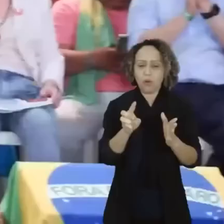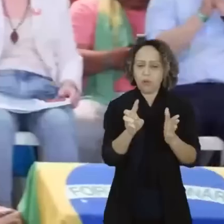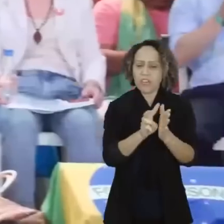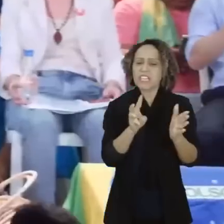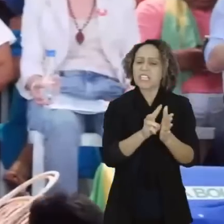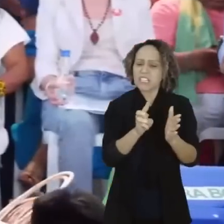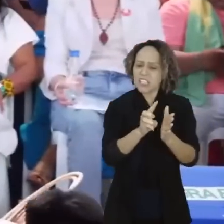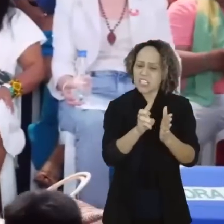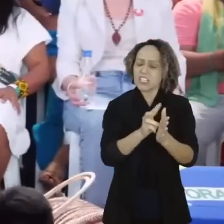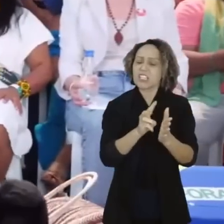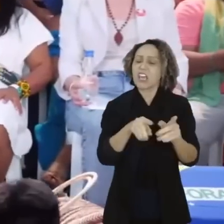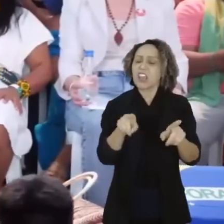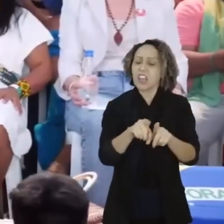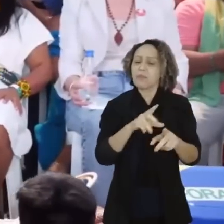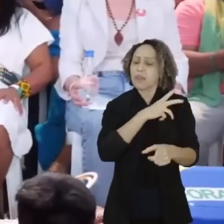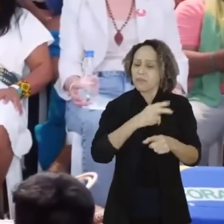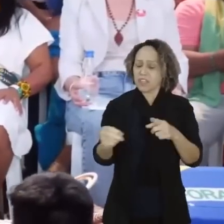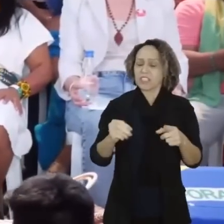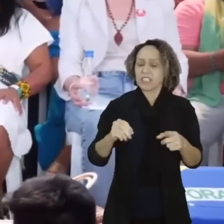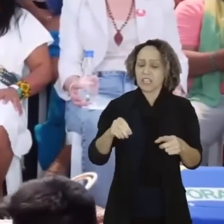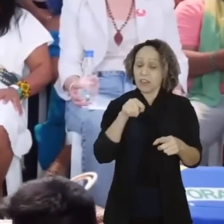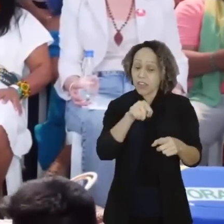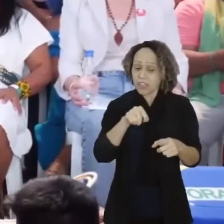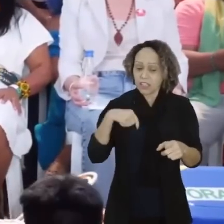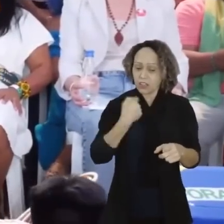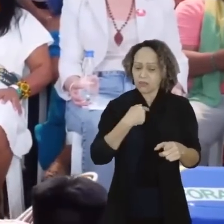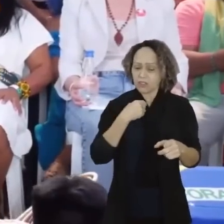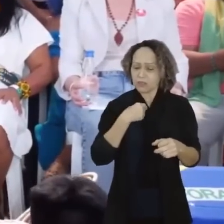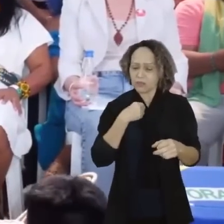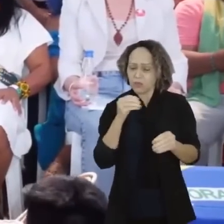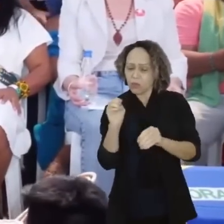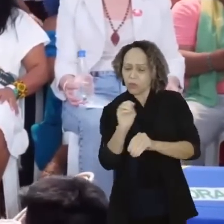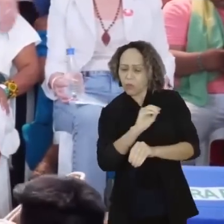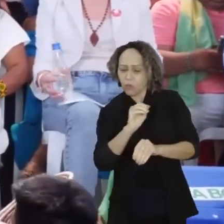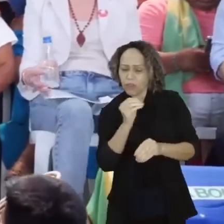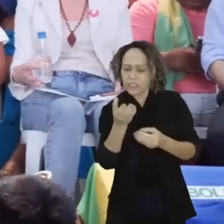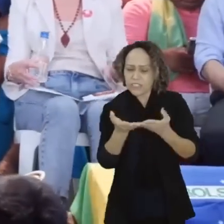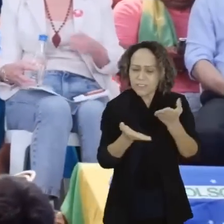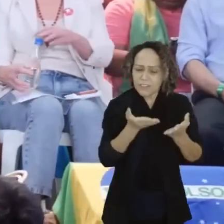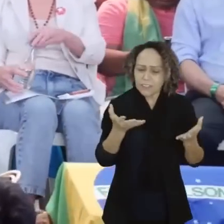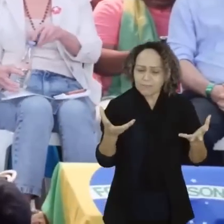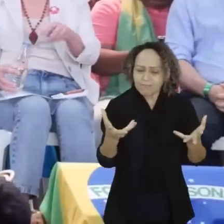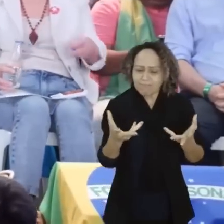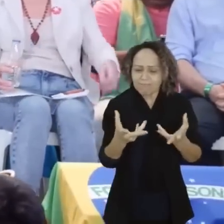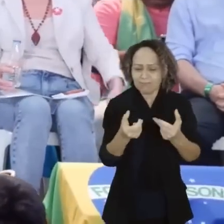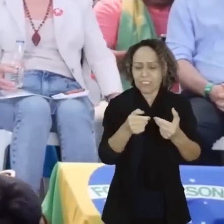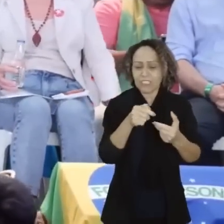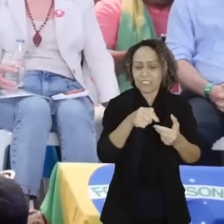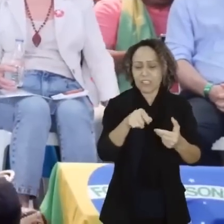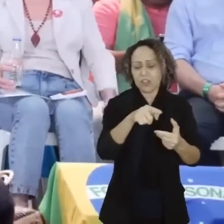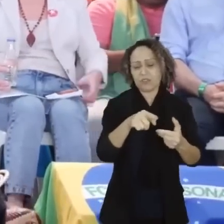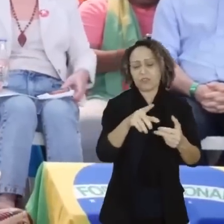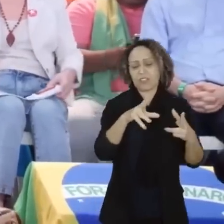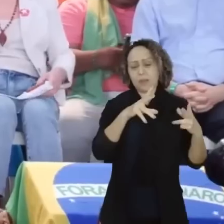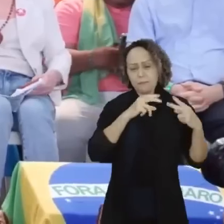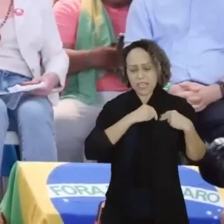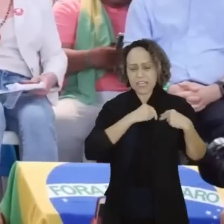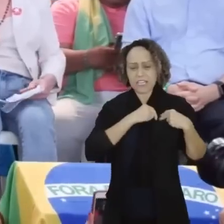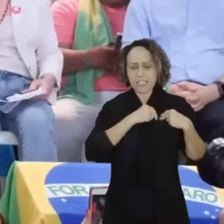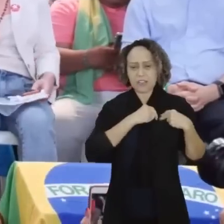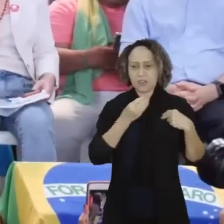com respeito e com a decência que vocês merecem. Um beijo, Sônia, a todo o pessoal da